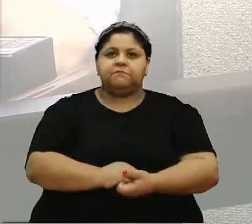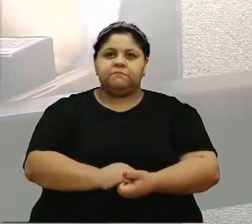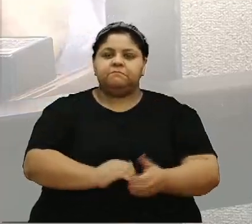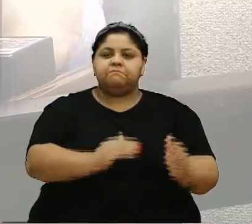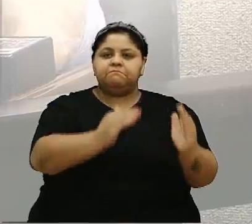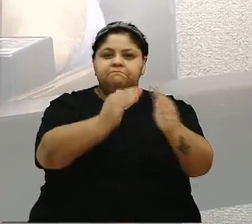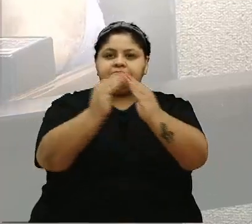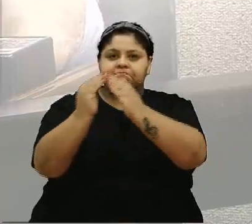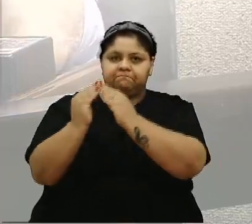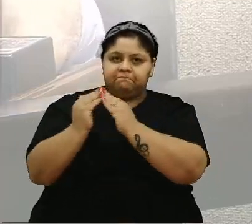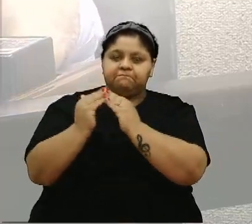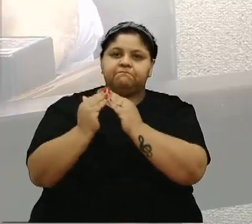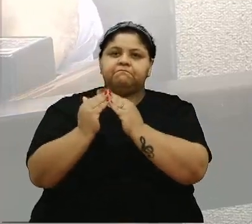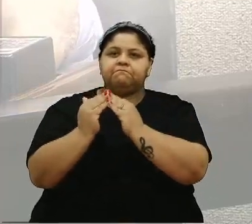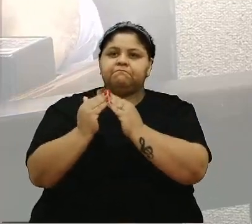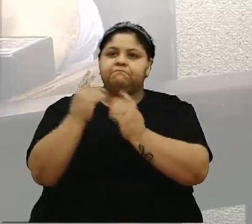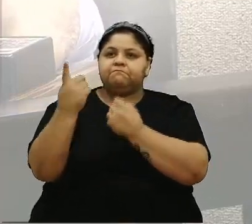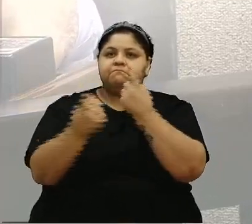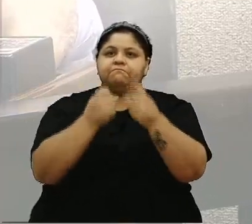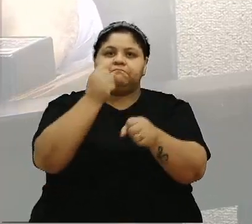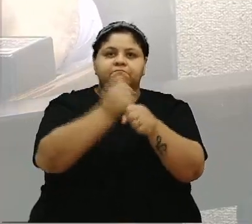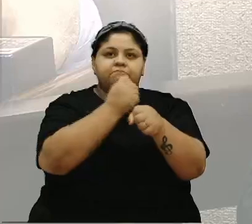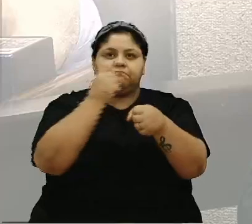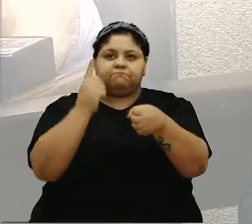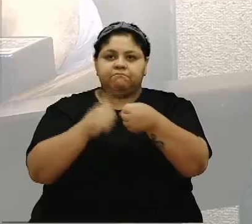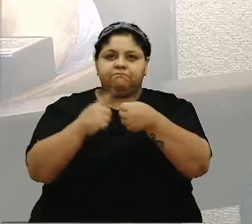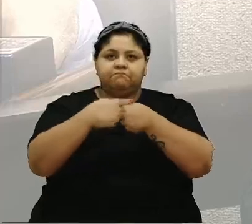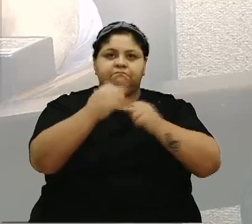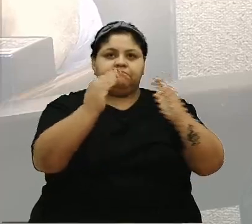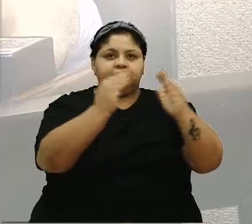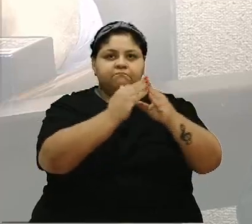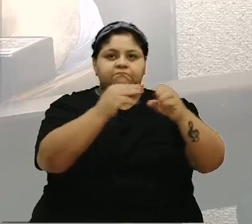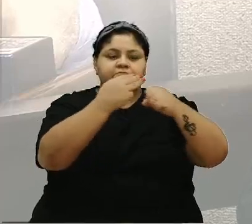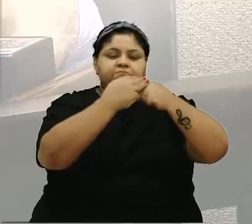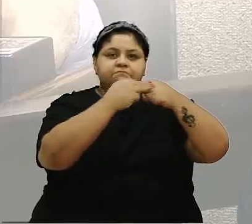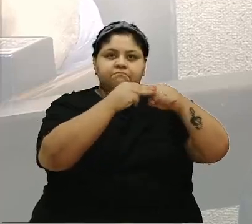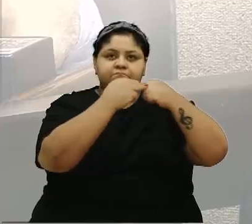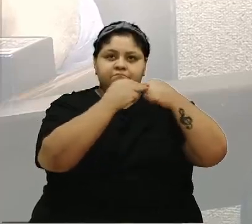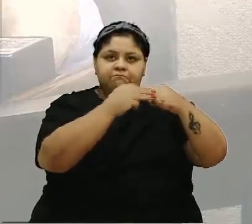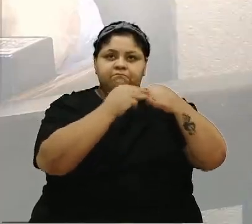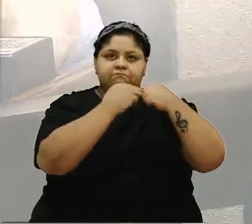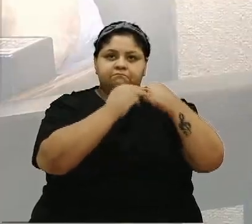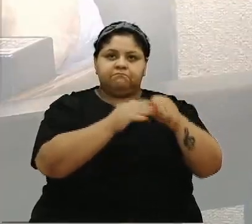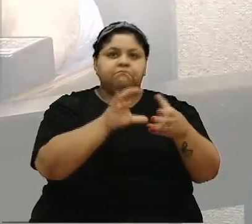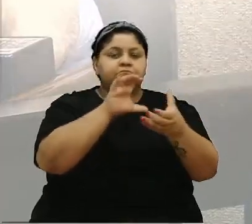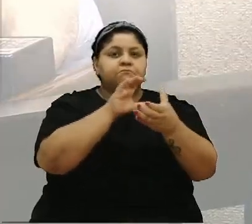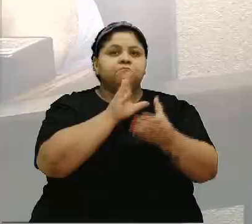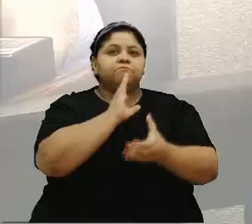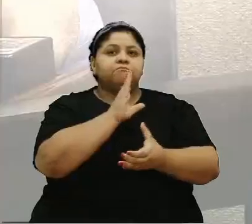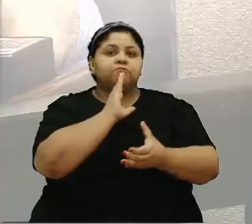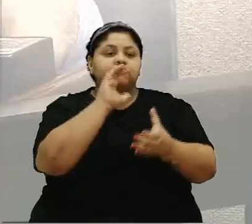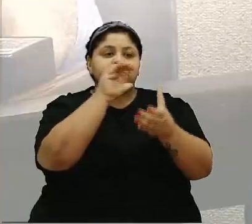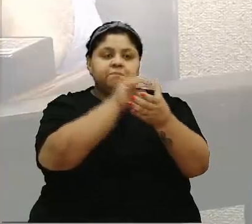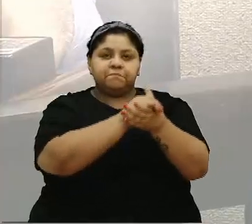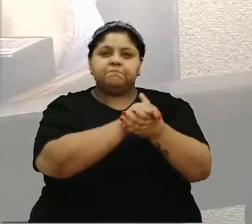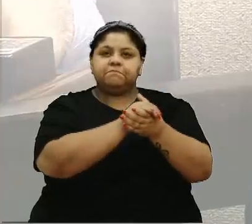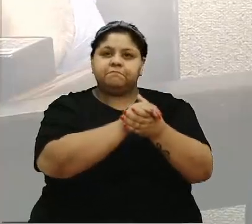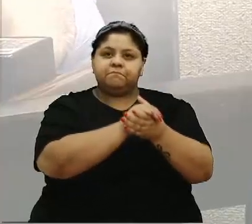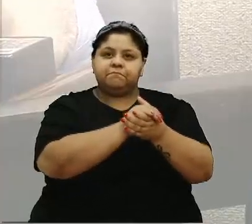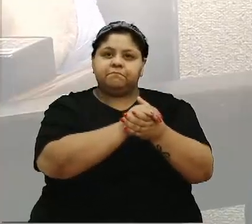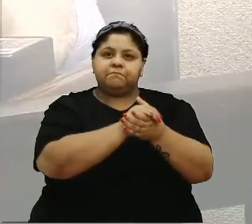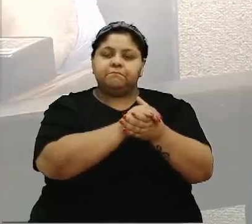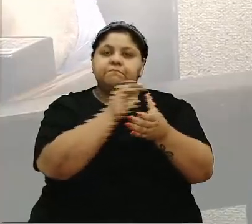Residiu alguns anos na cidade vizinha de São Marcos, aonde conheceu também o seu marido.